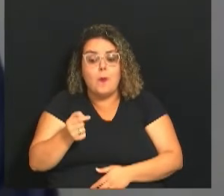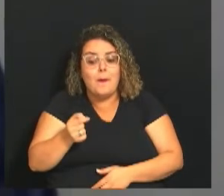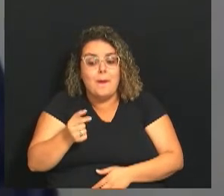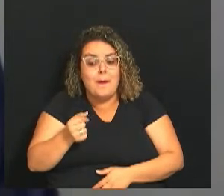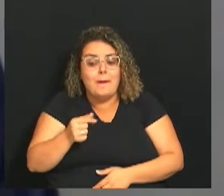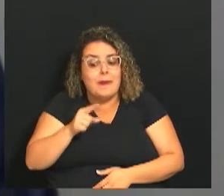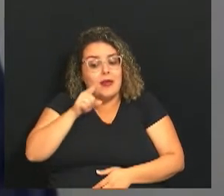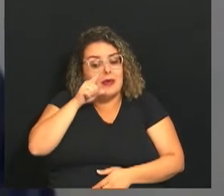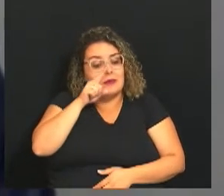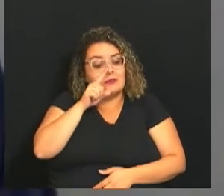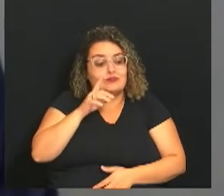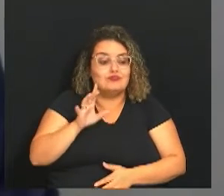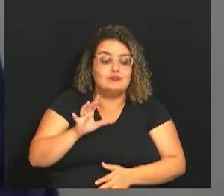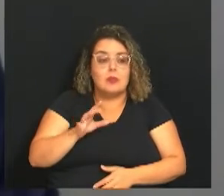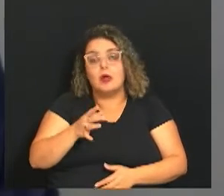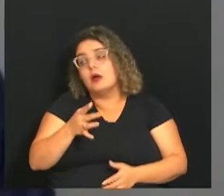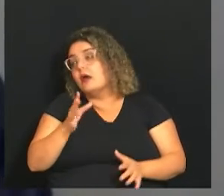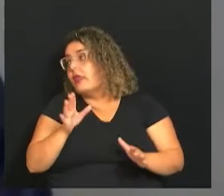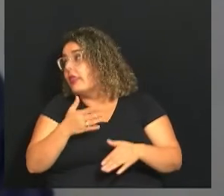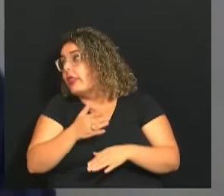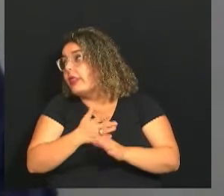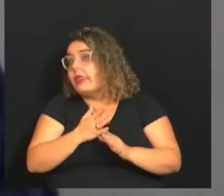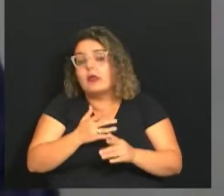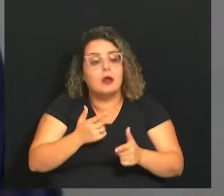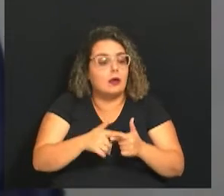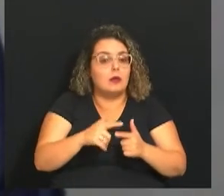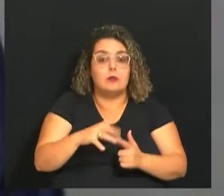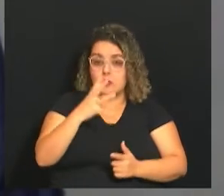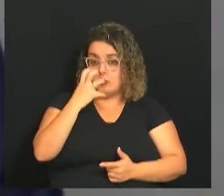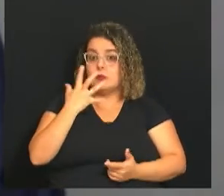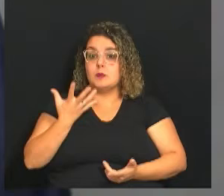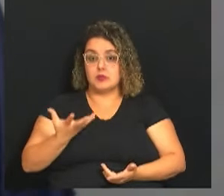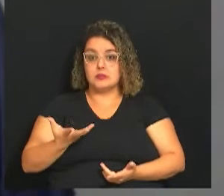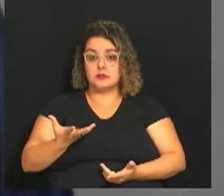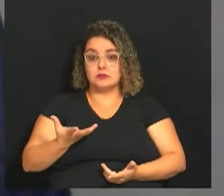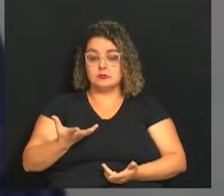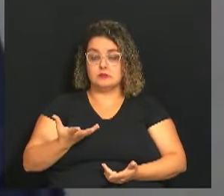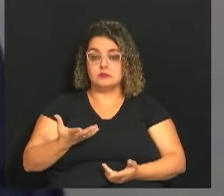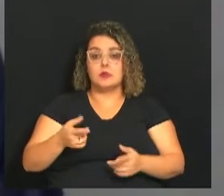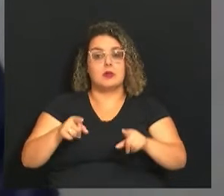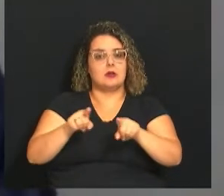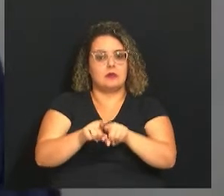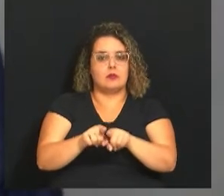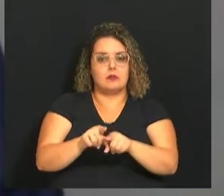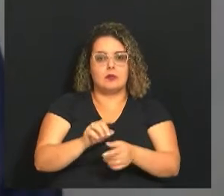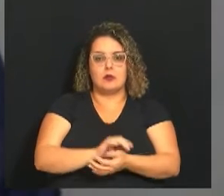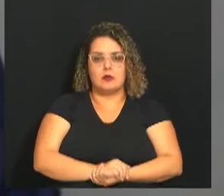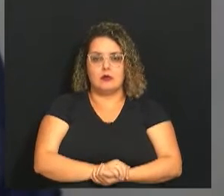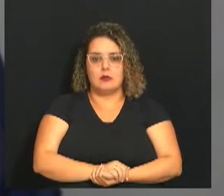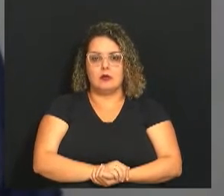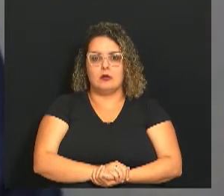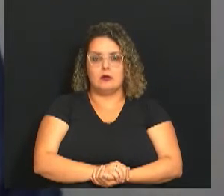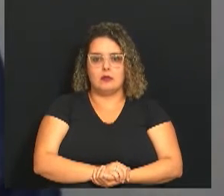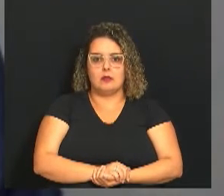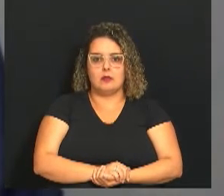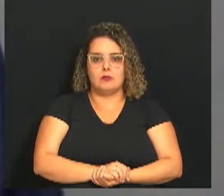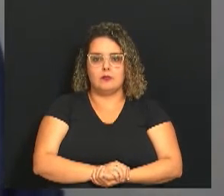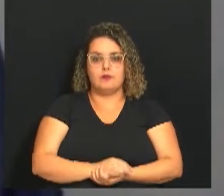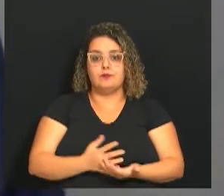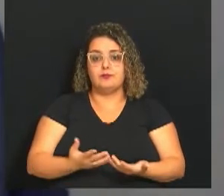a um equipamento pode gerar um problema muito sério, e também para o funcionário